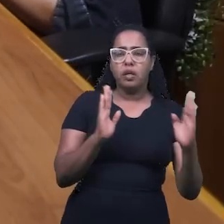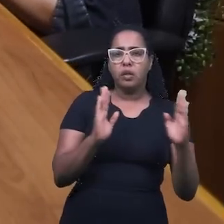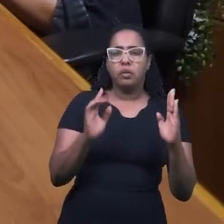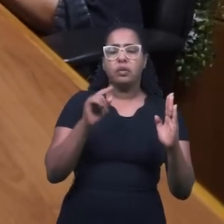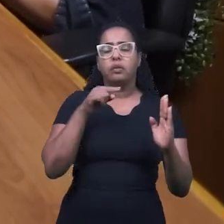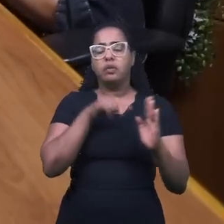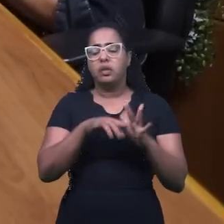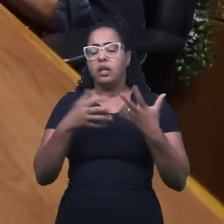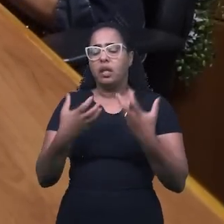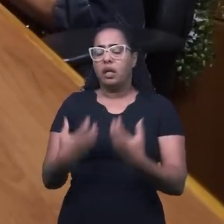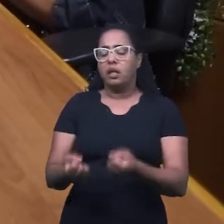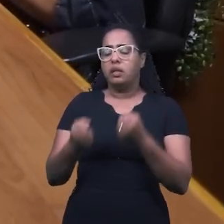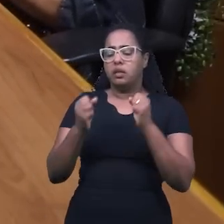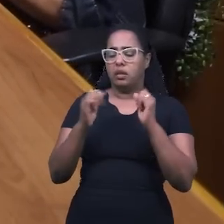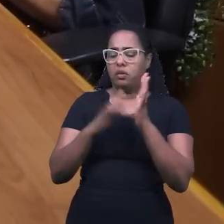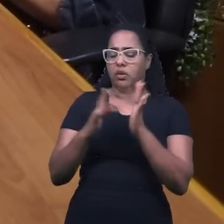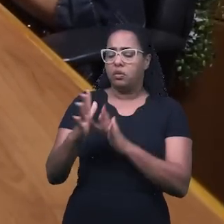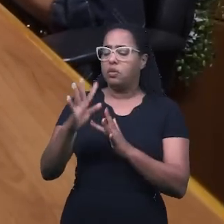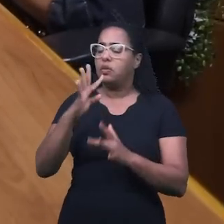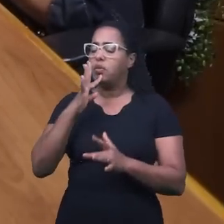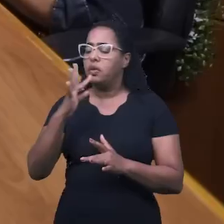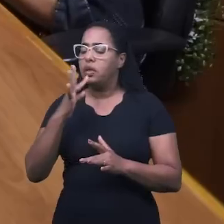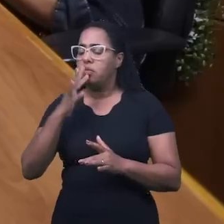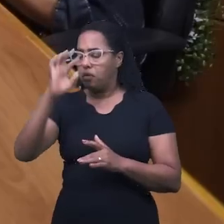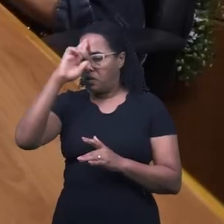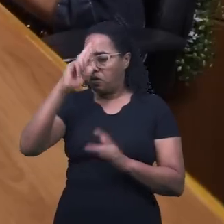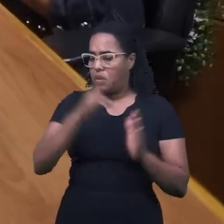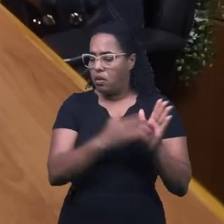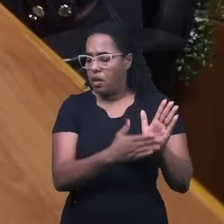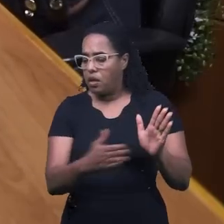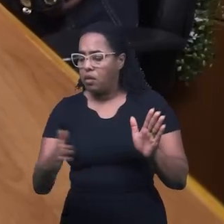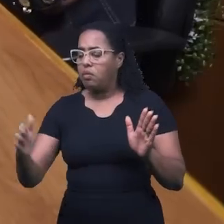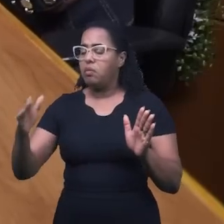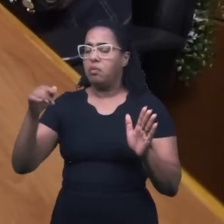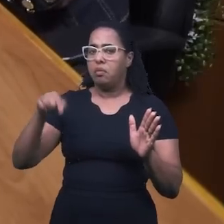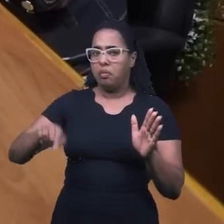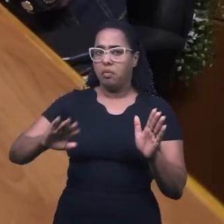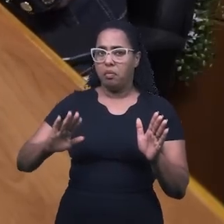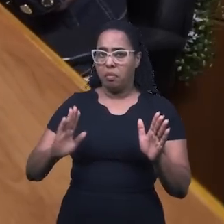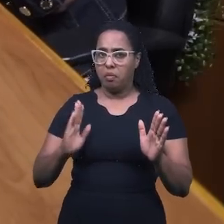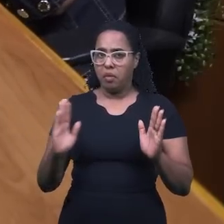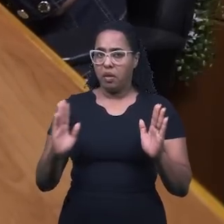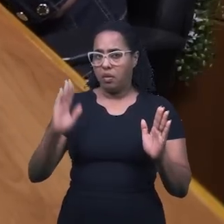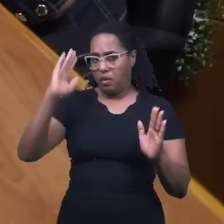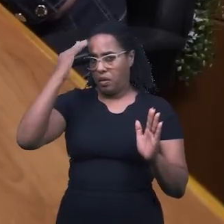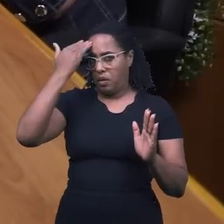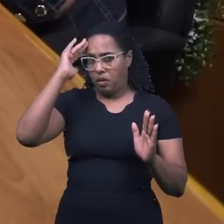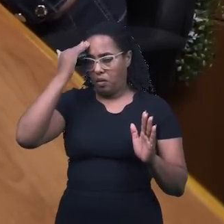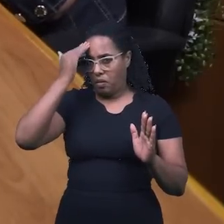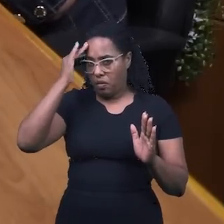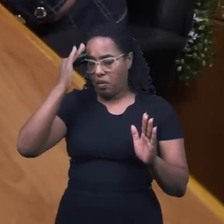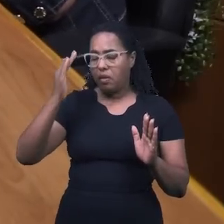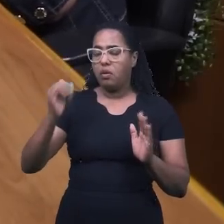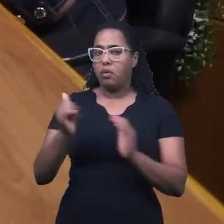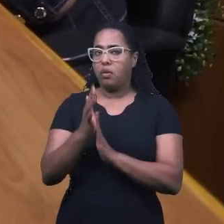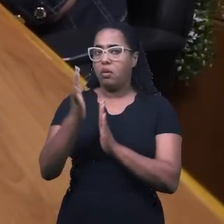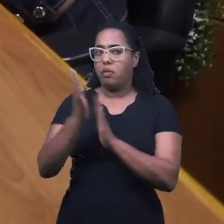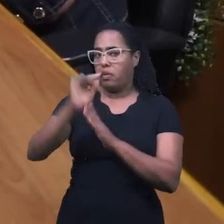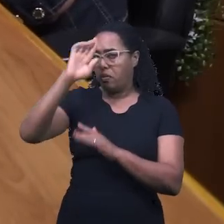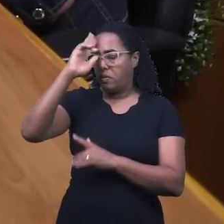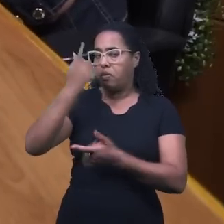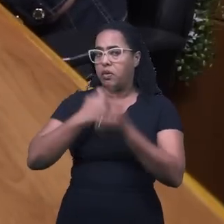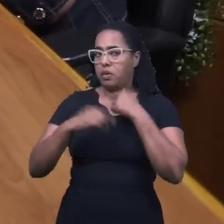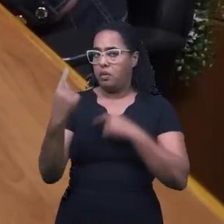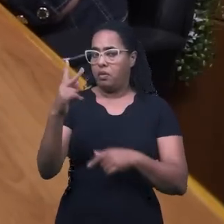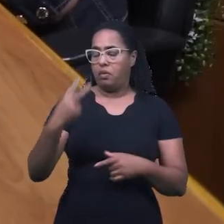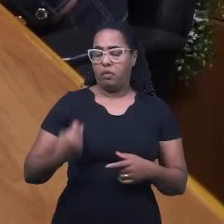que você se converteu, que você conheceu o Senhor, até o momento onde você entendeu que era o louvor que Ele queria para a